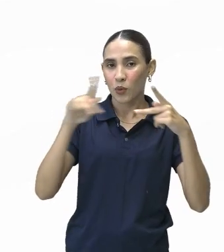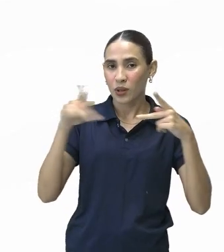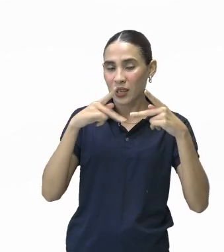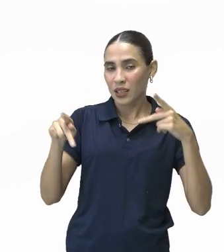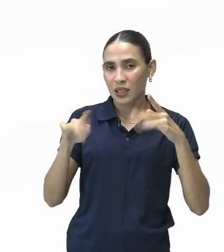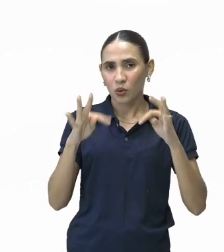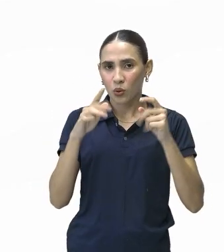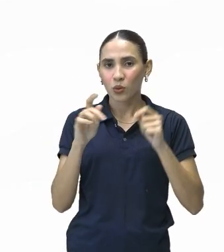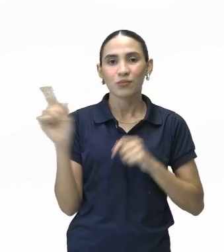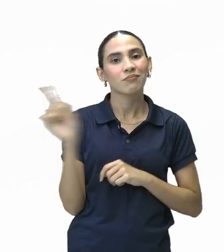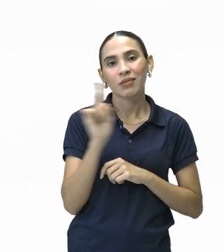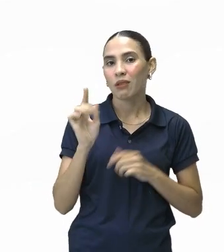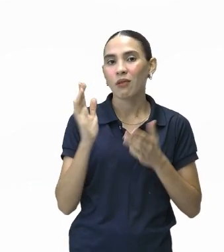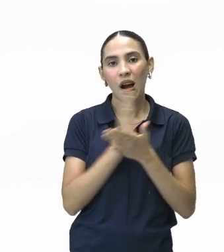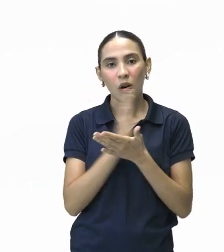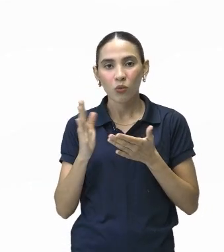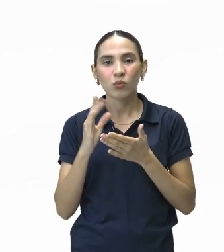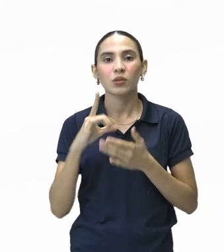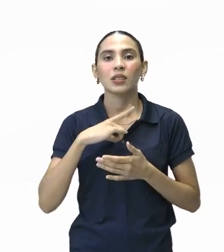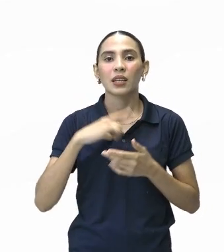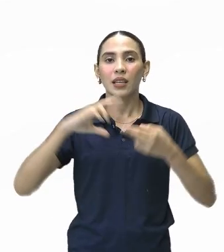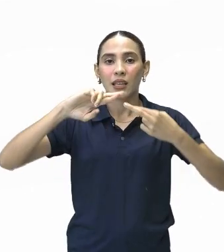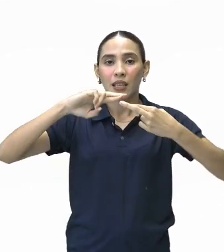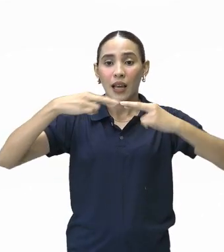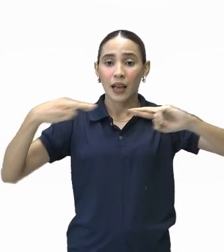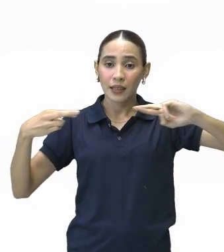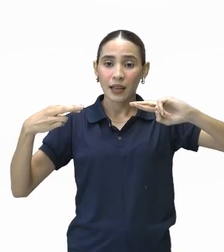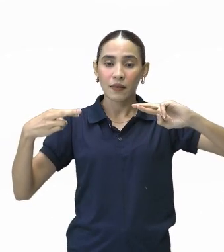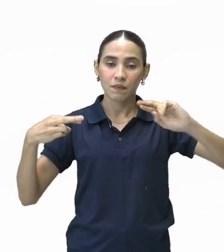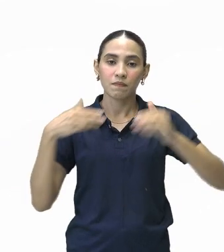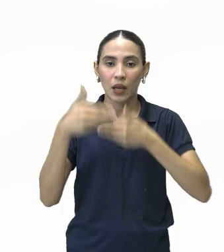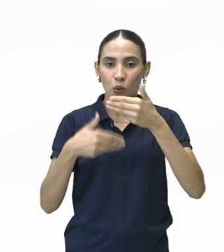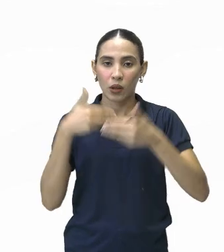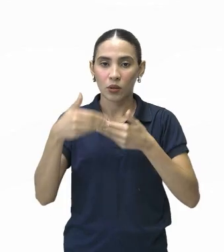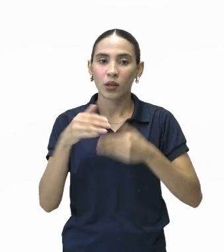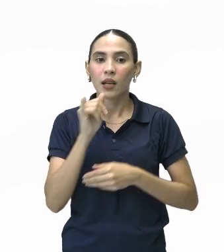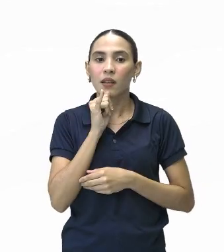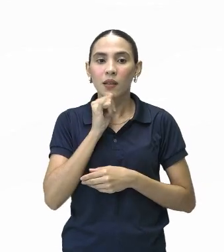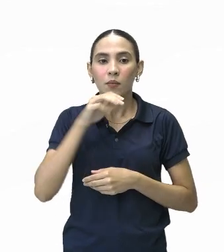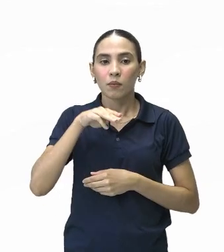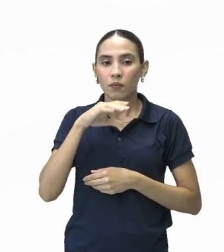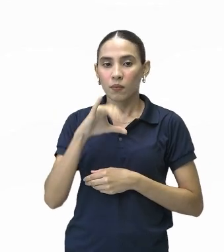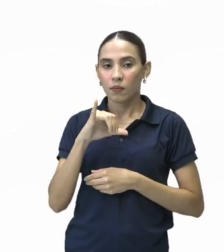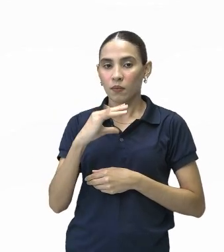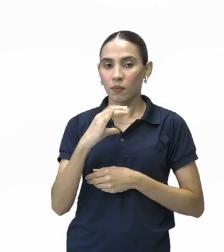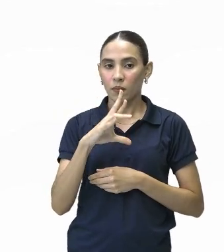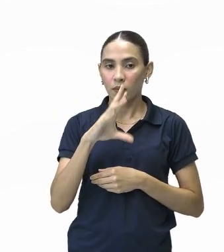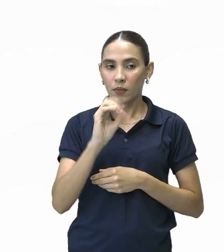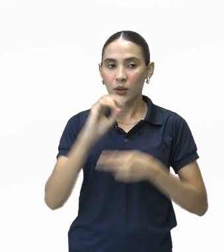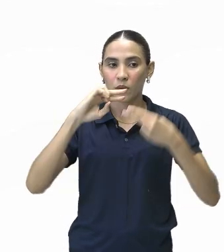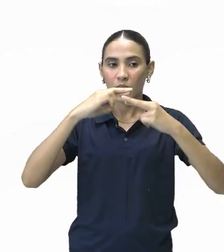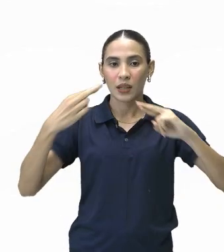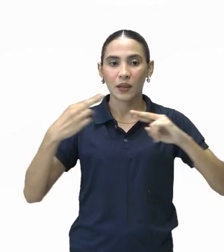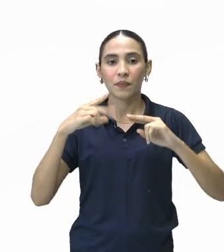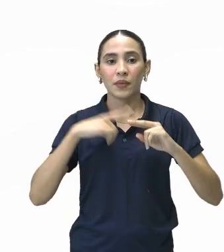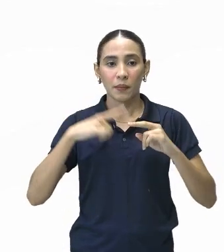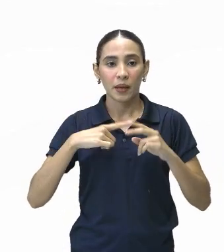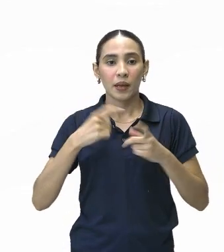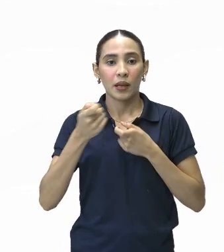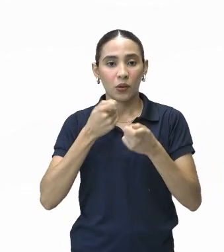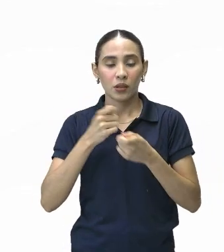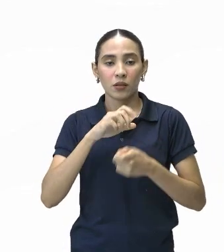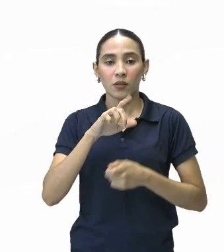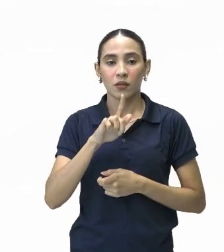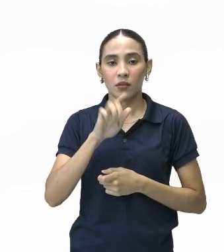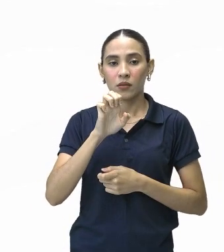proteína. Alguns produzem RNA regulatórios, como as microRNAs. Temos a regulação gênica,